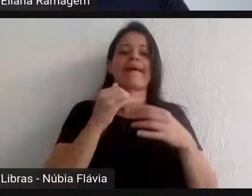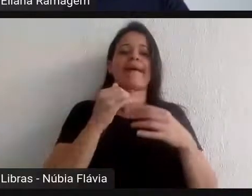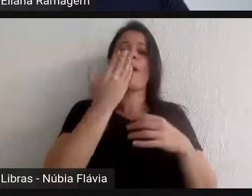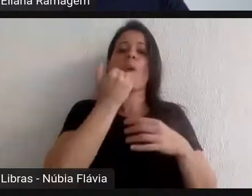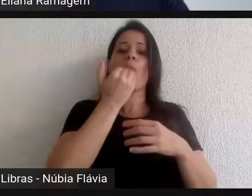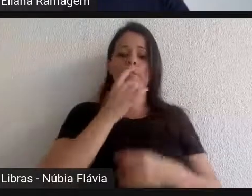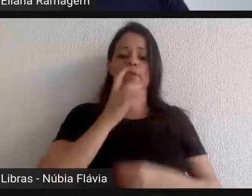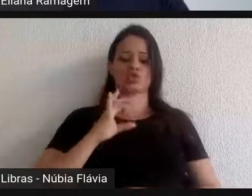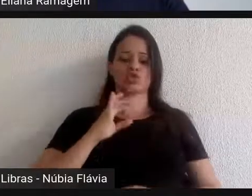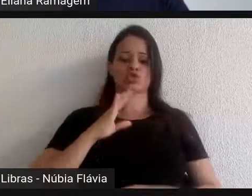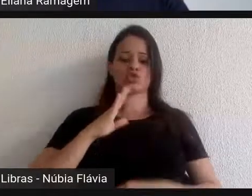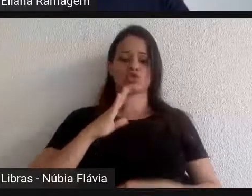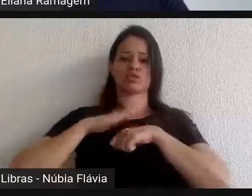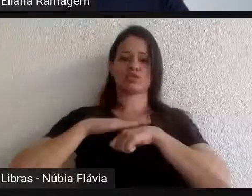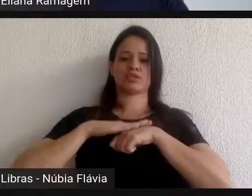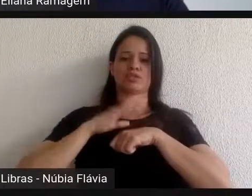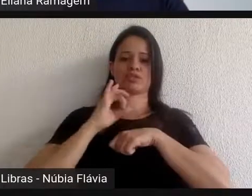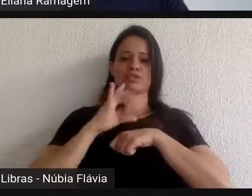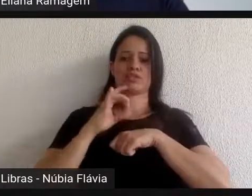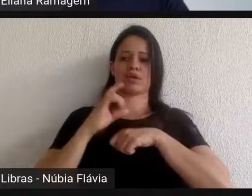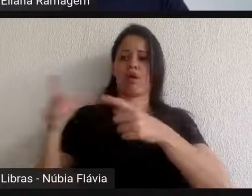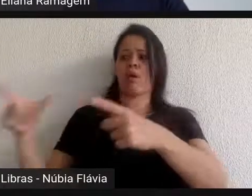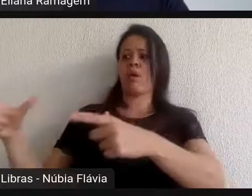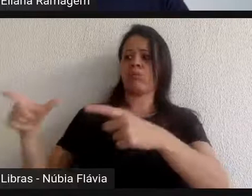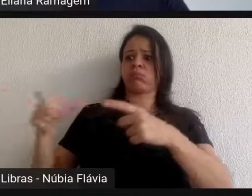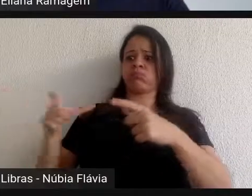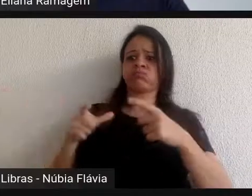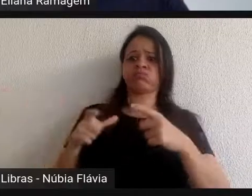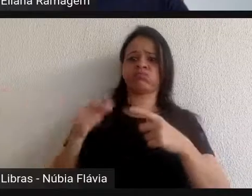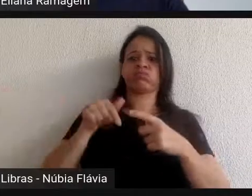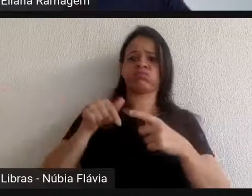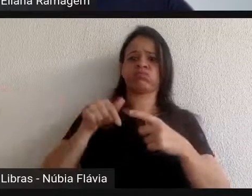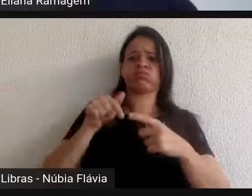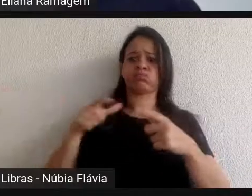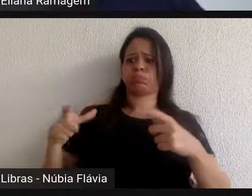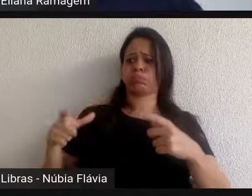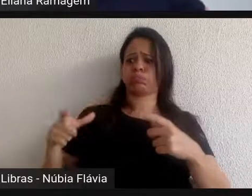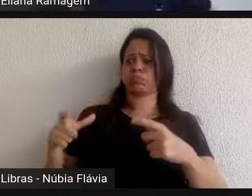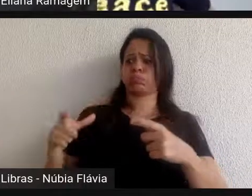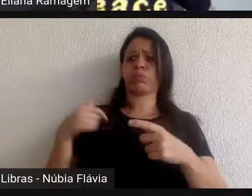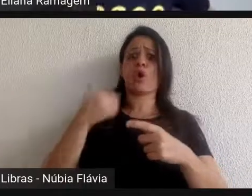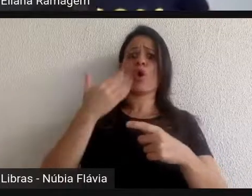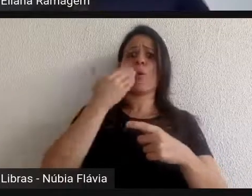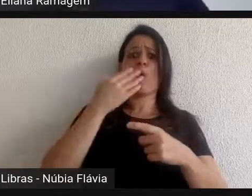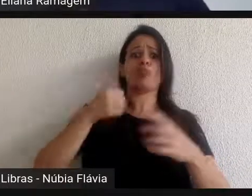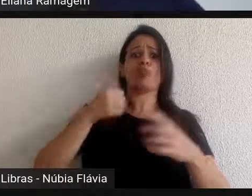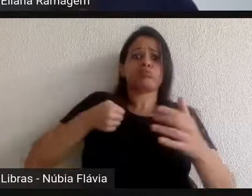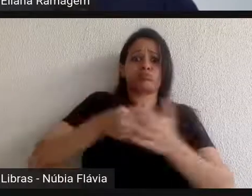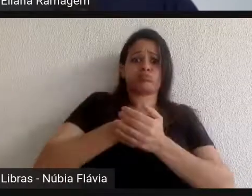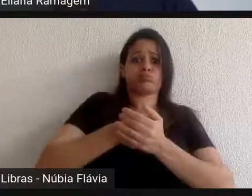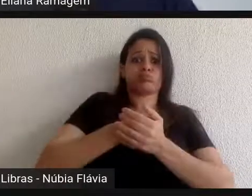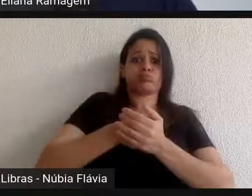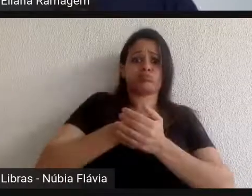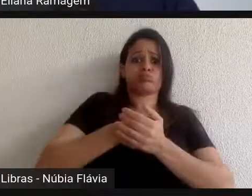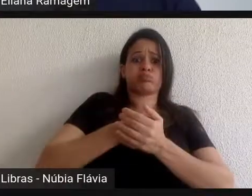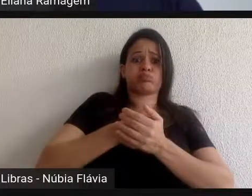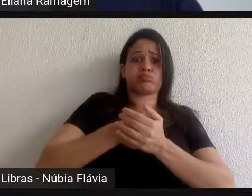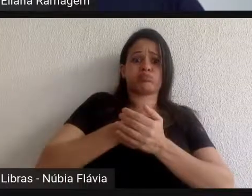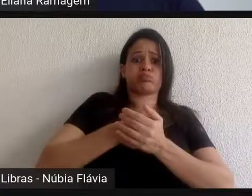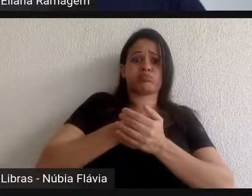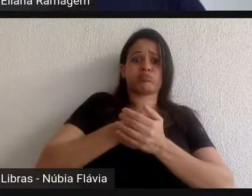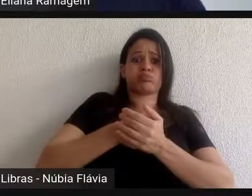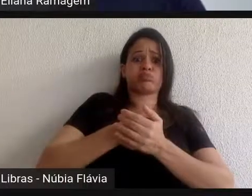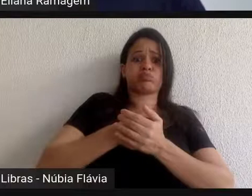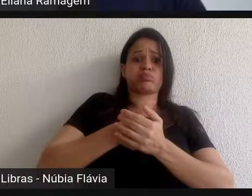comida individual, mas ela vem numa porção maior do que eu estou habituada a comer, gente, isso é inconsciente, tem estudo